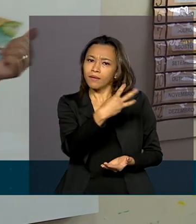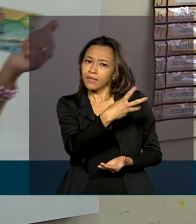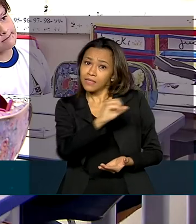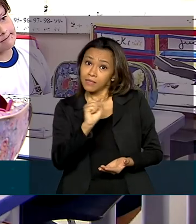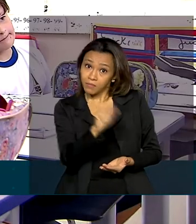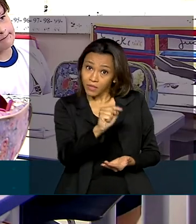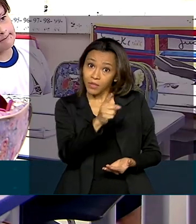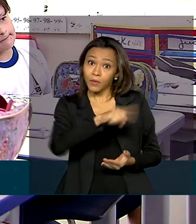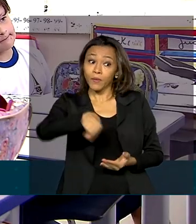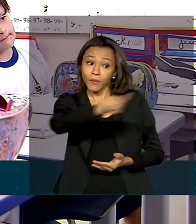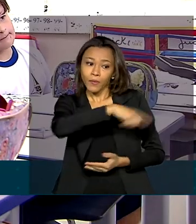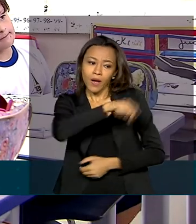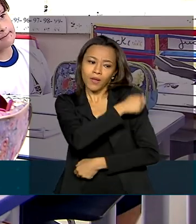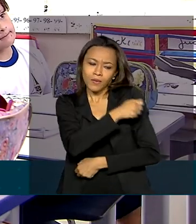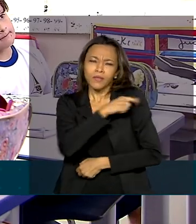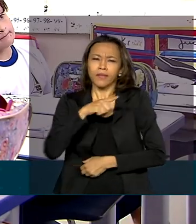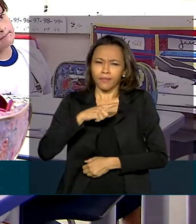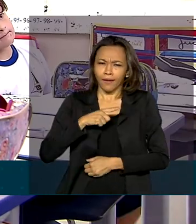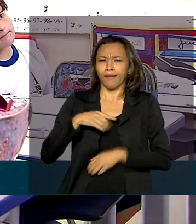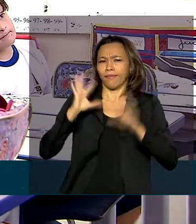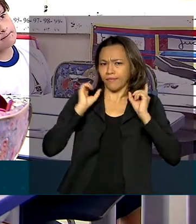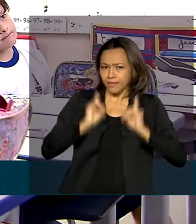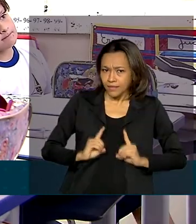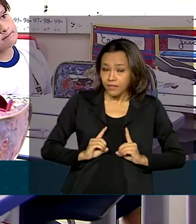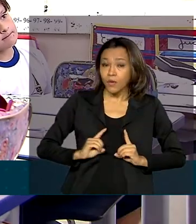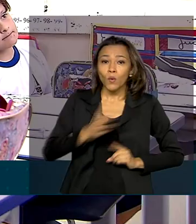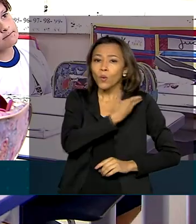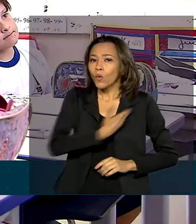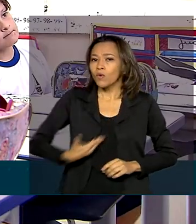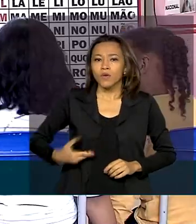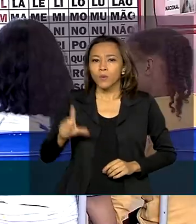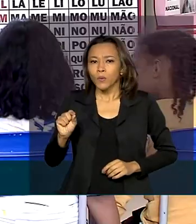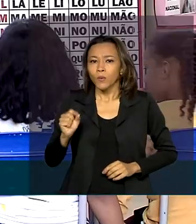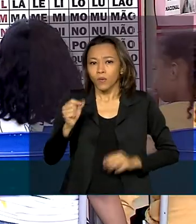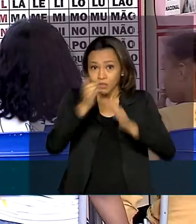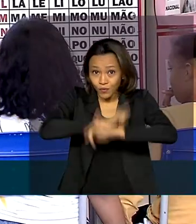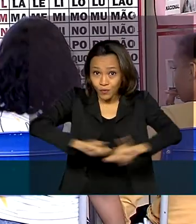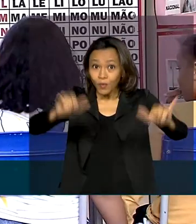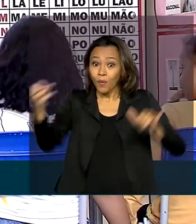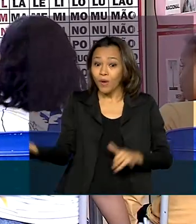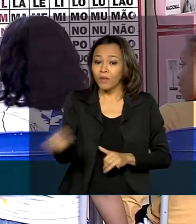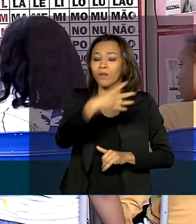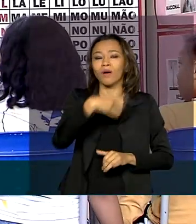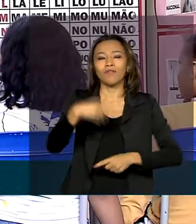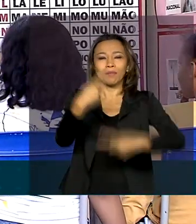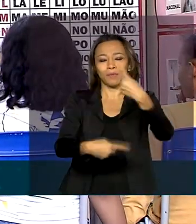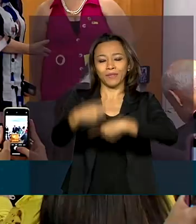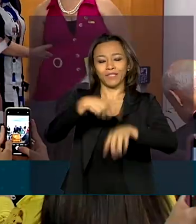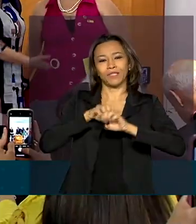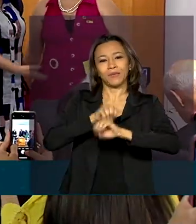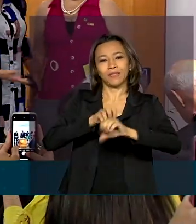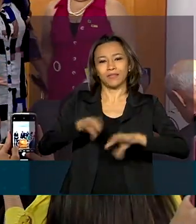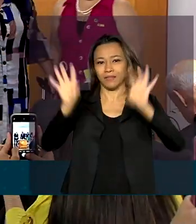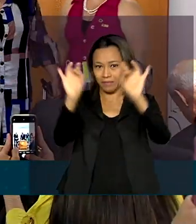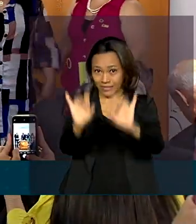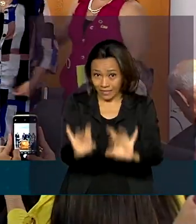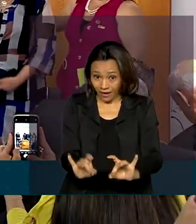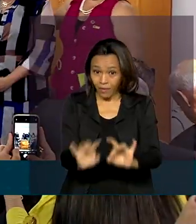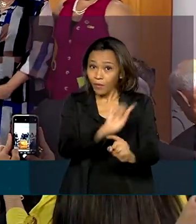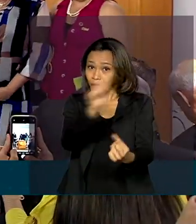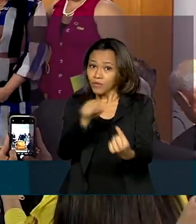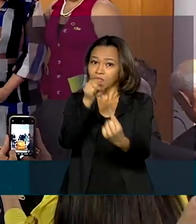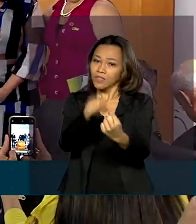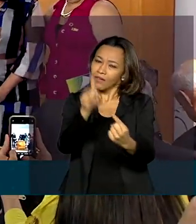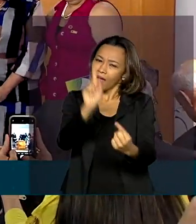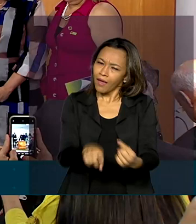estudantes com algum tipo de deficiência, o governo lançou a nova Política Nacional de Educação Especial. A ideia